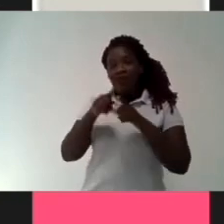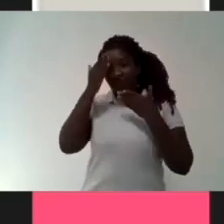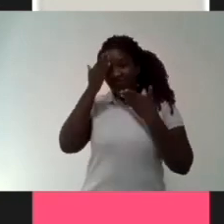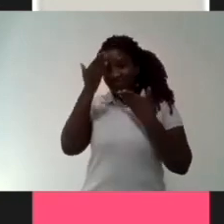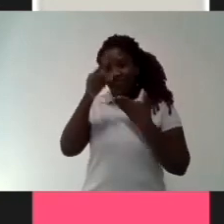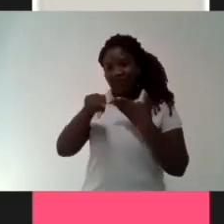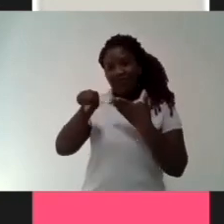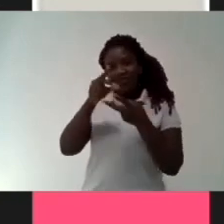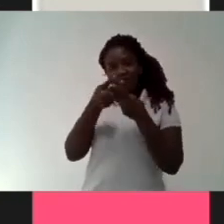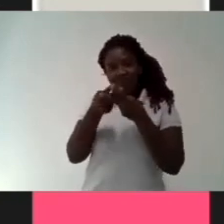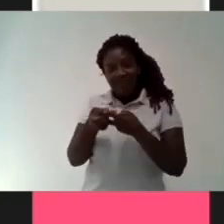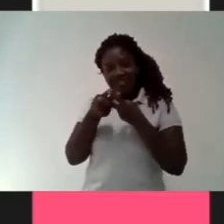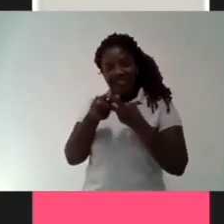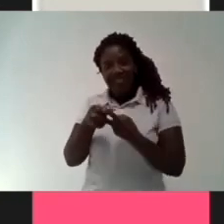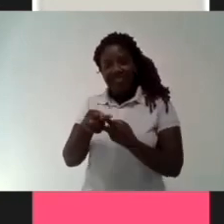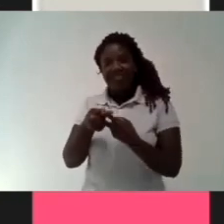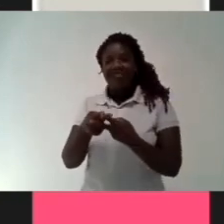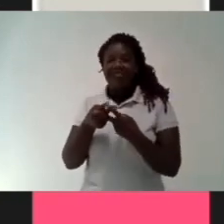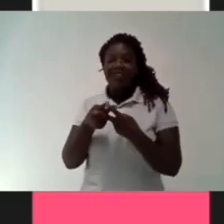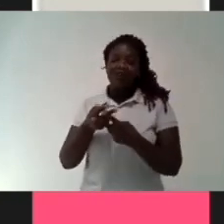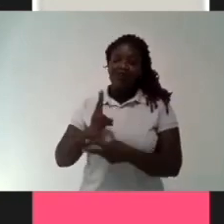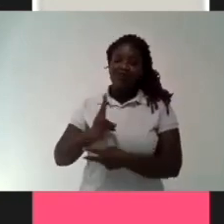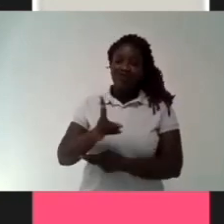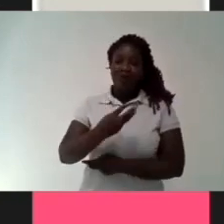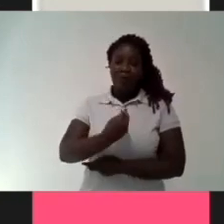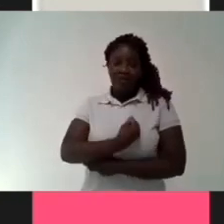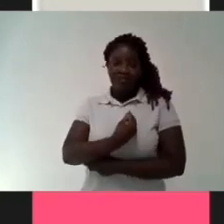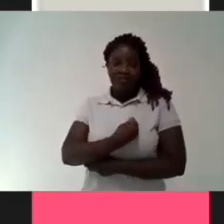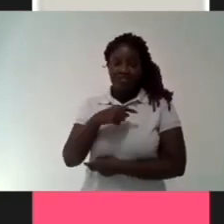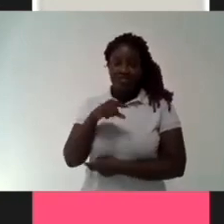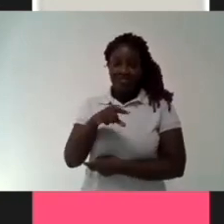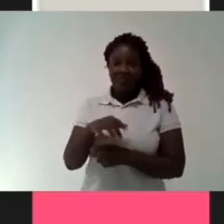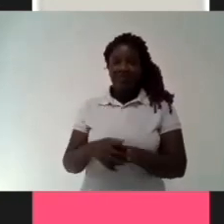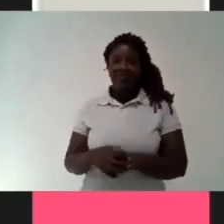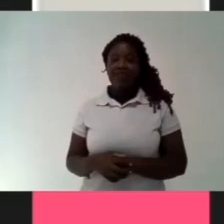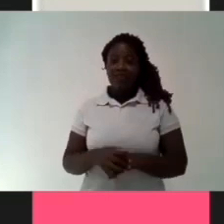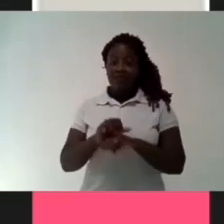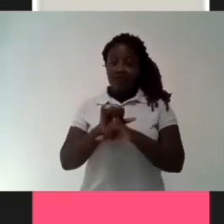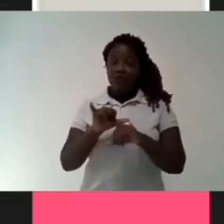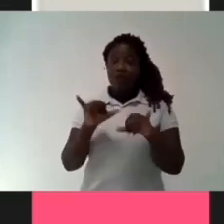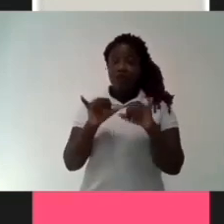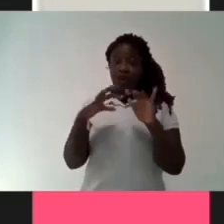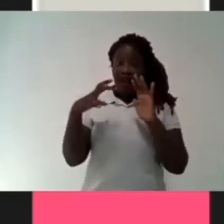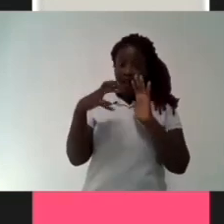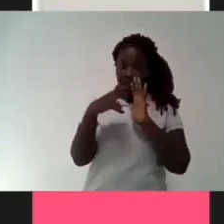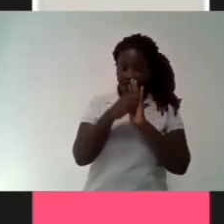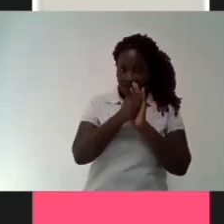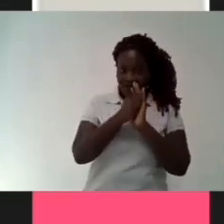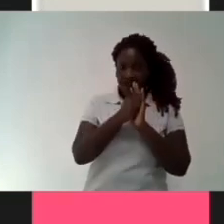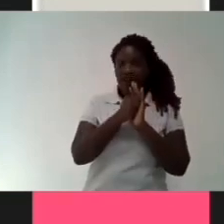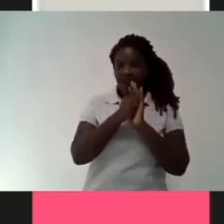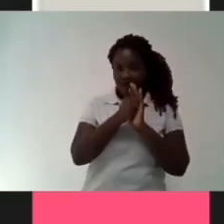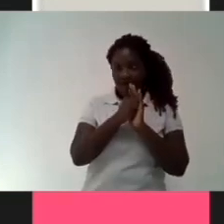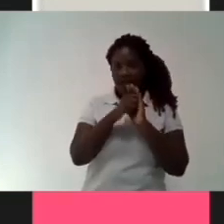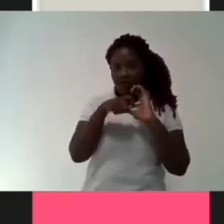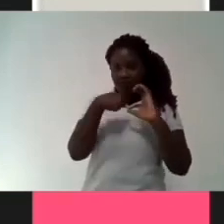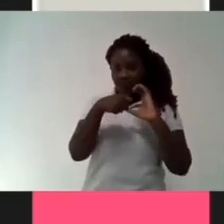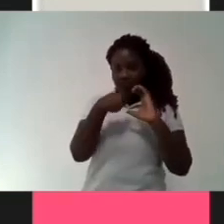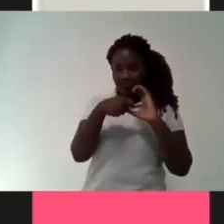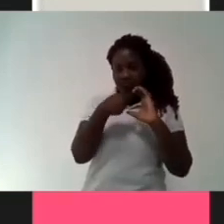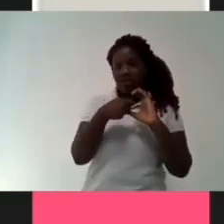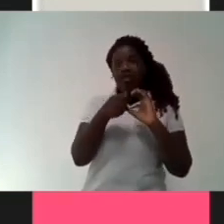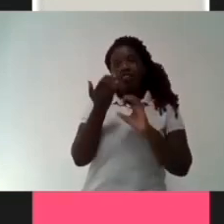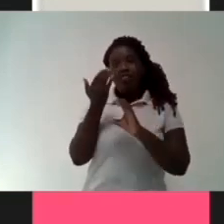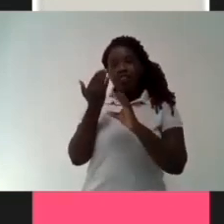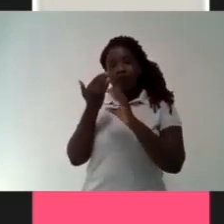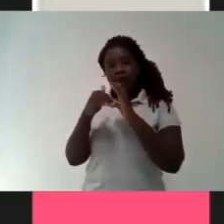you know, stay here with us And I